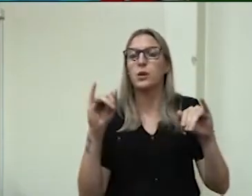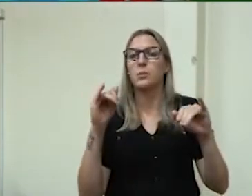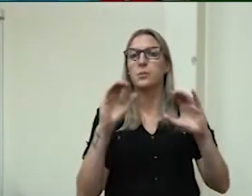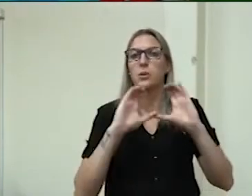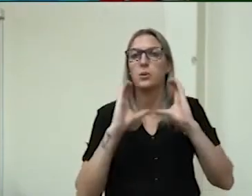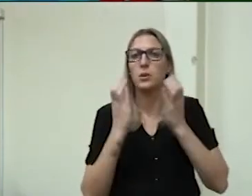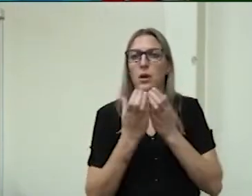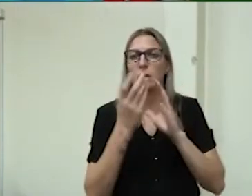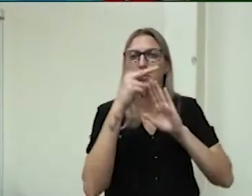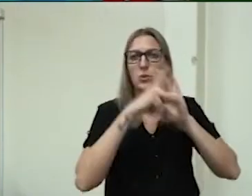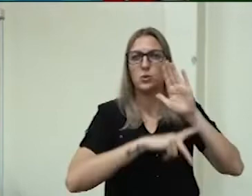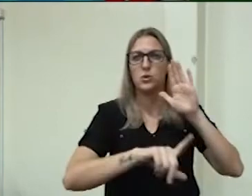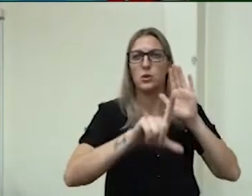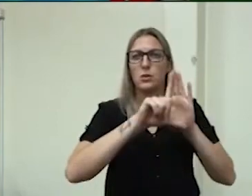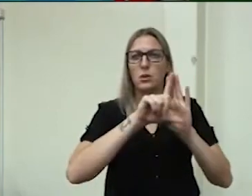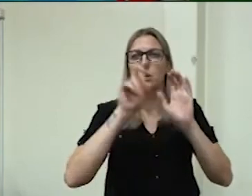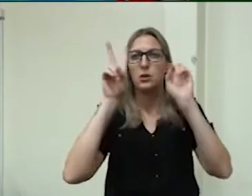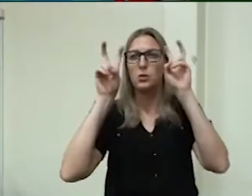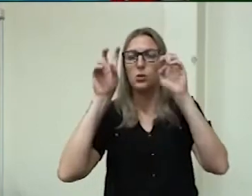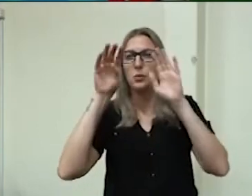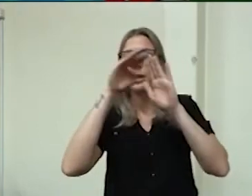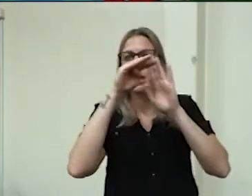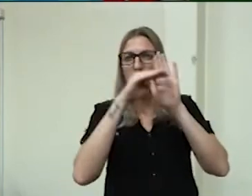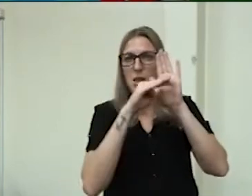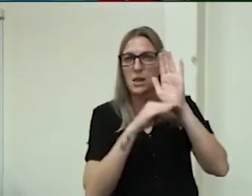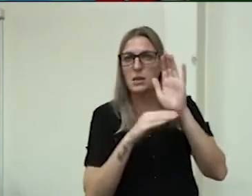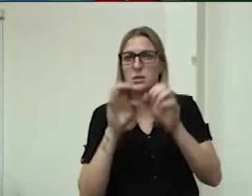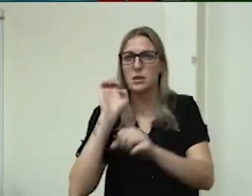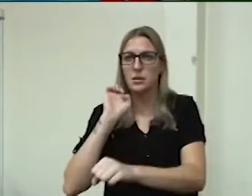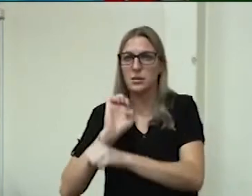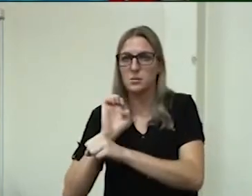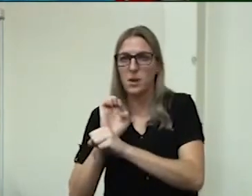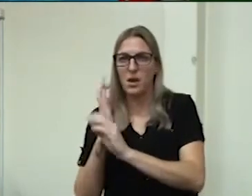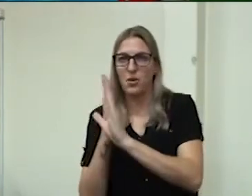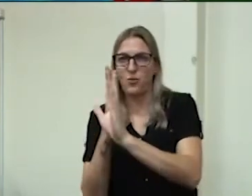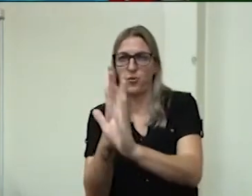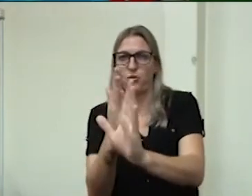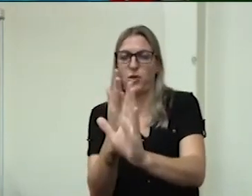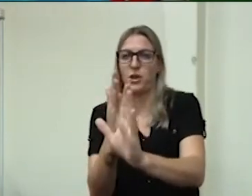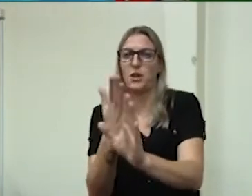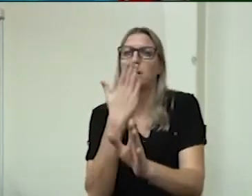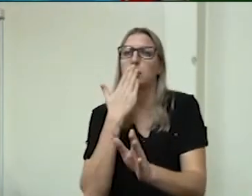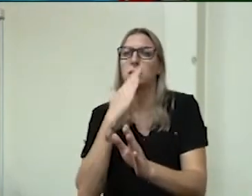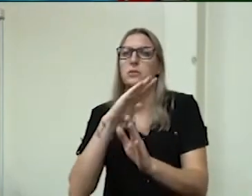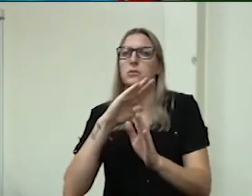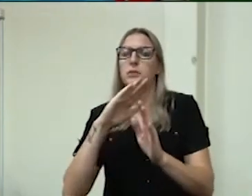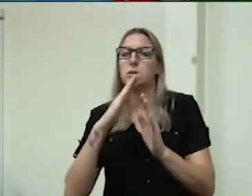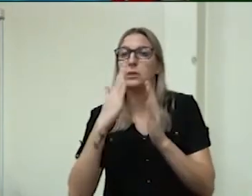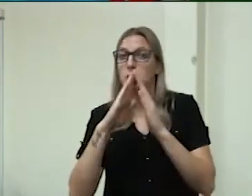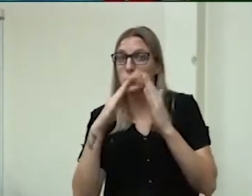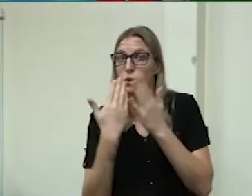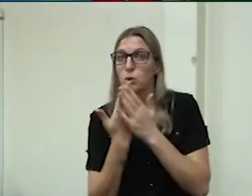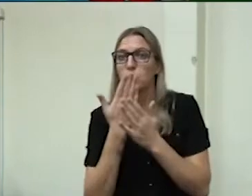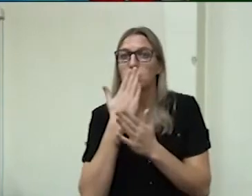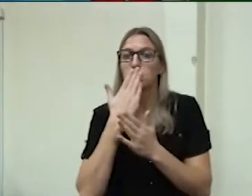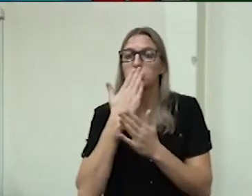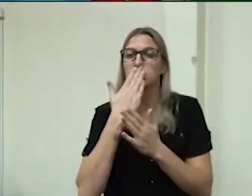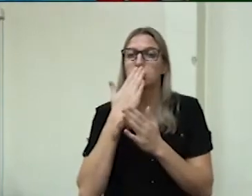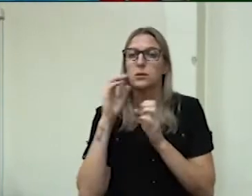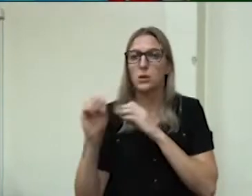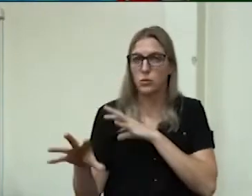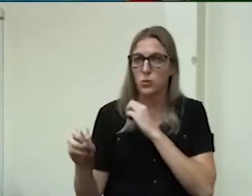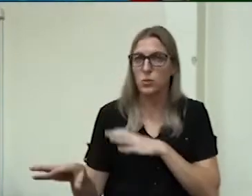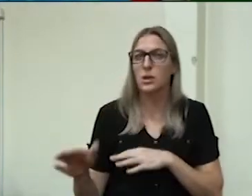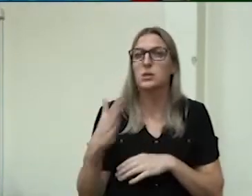de lei de minha autoria em relação à lista de espera em creche, que hoje está publicada no site da Prefeitura. ao meu ver, com algumas coisas que temos que